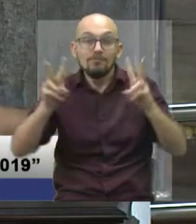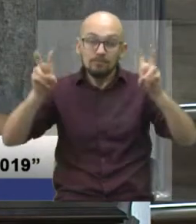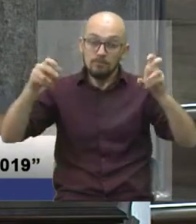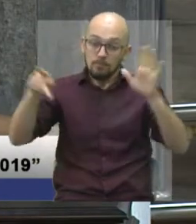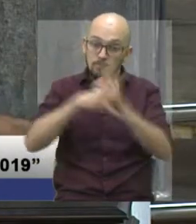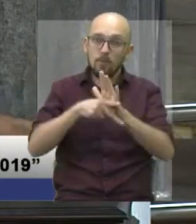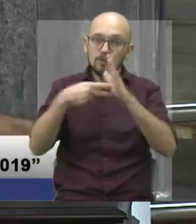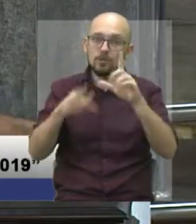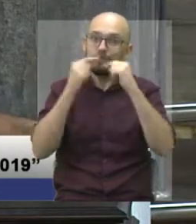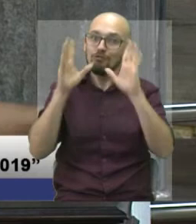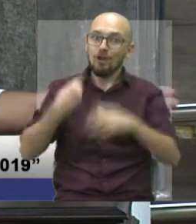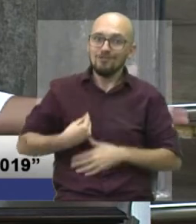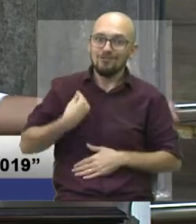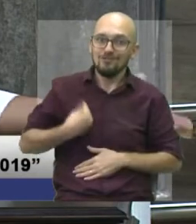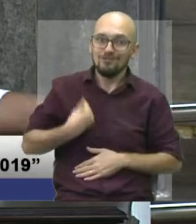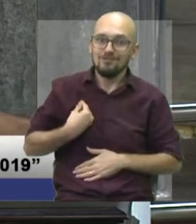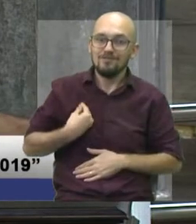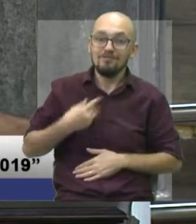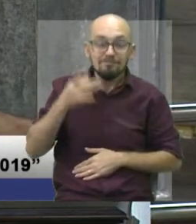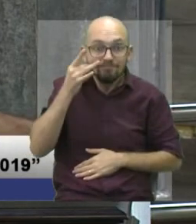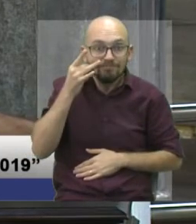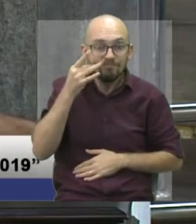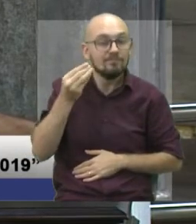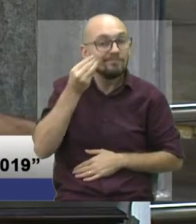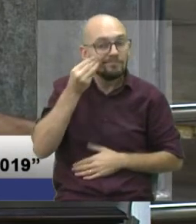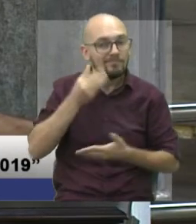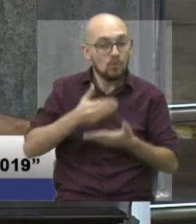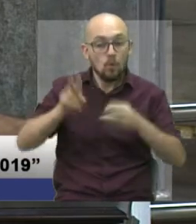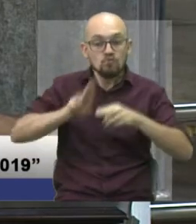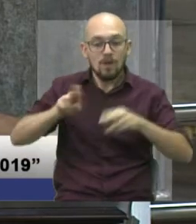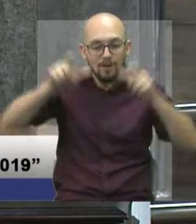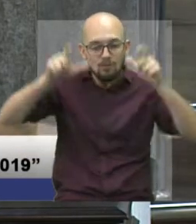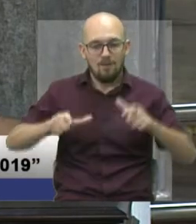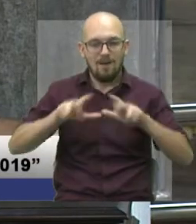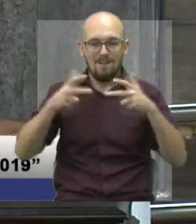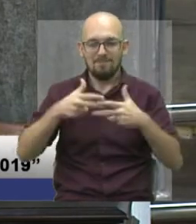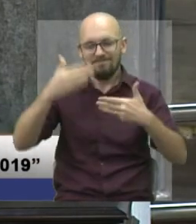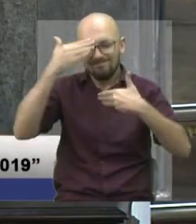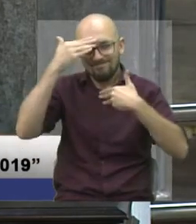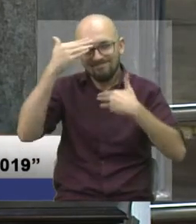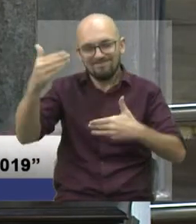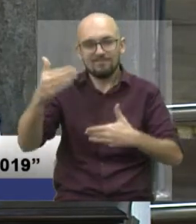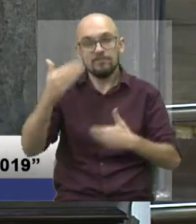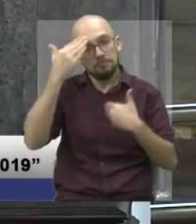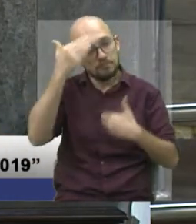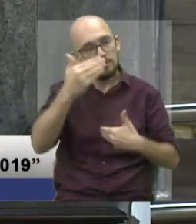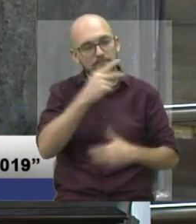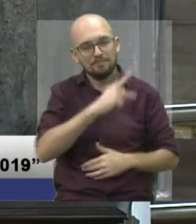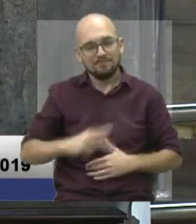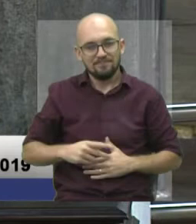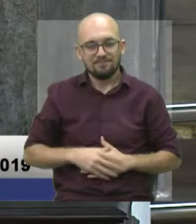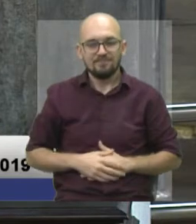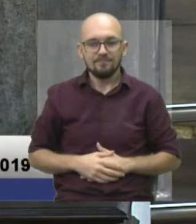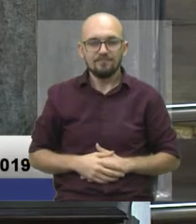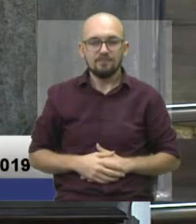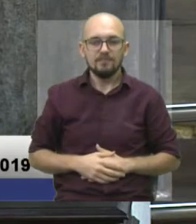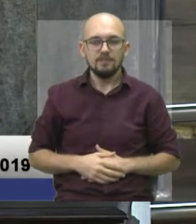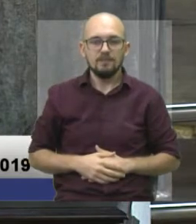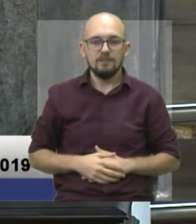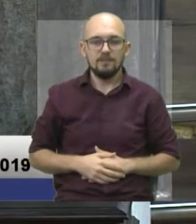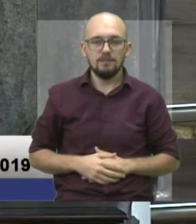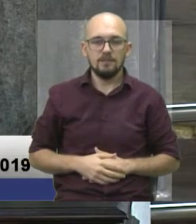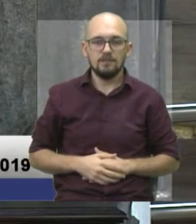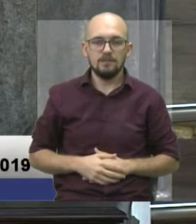que já existe, e seria muito feliz se a gente pudesse ocupar esse espaço. Então, agradeço demais. Obrigado, senhor presidente.